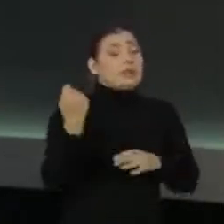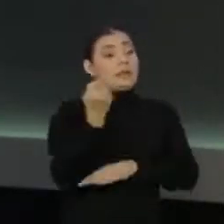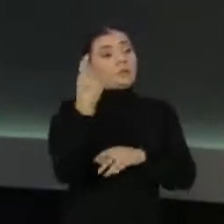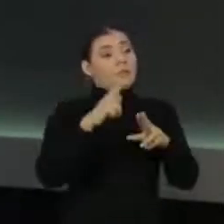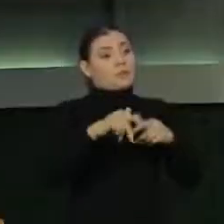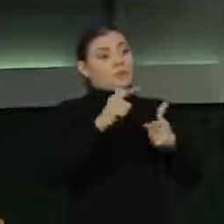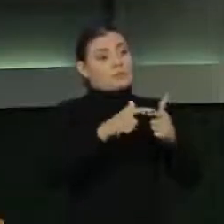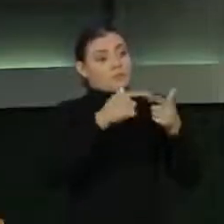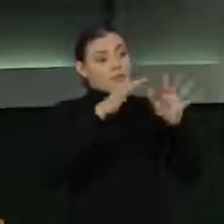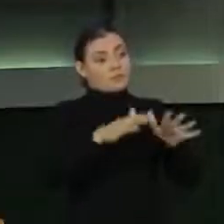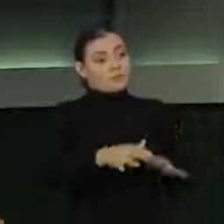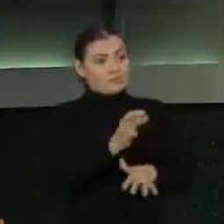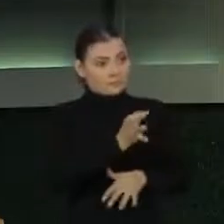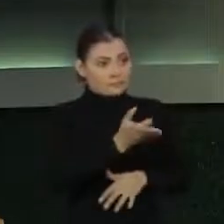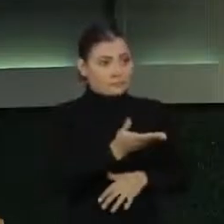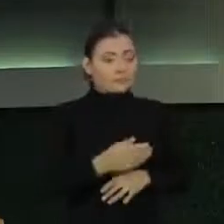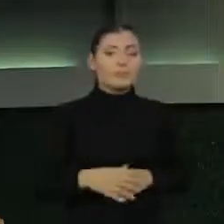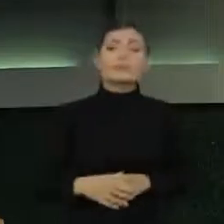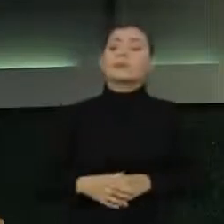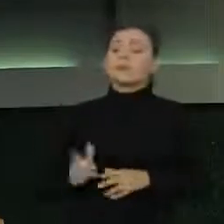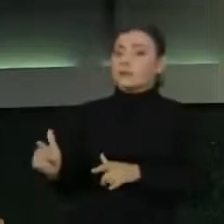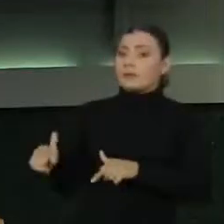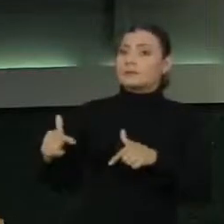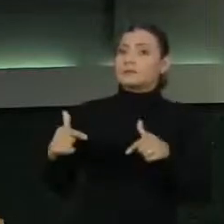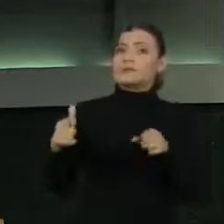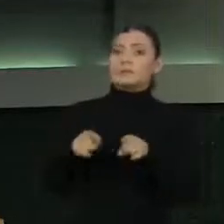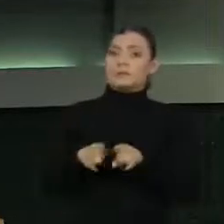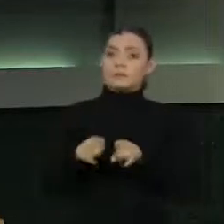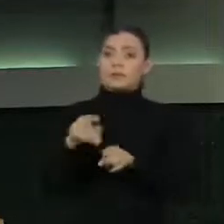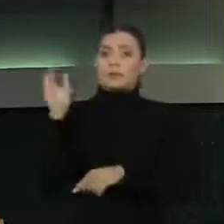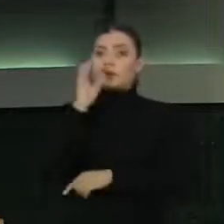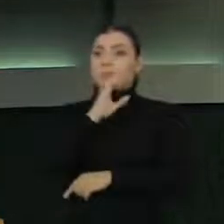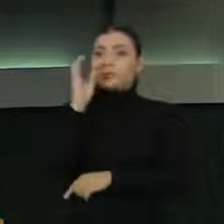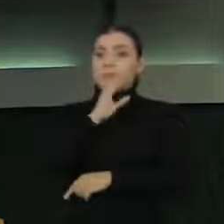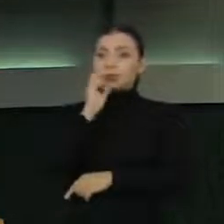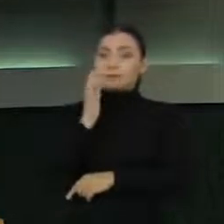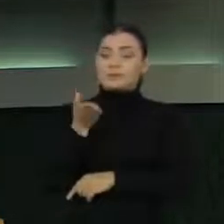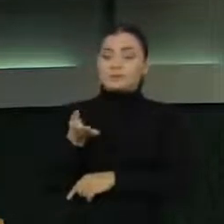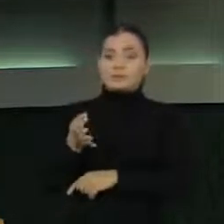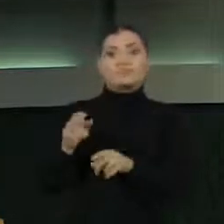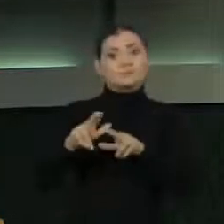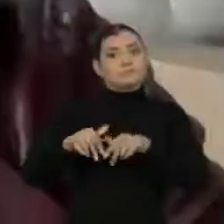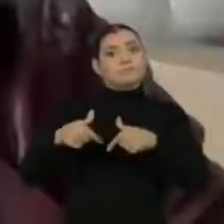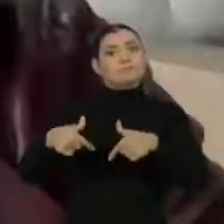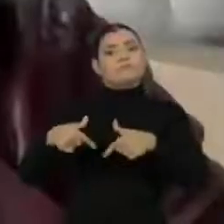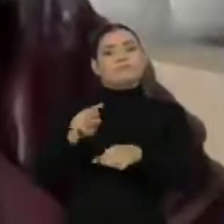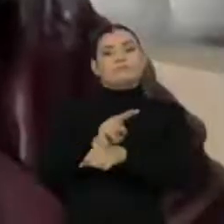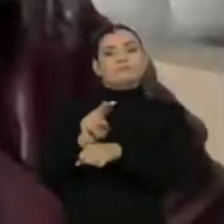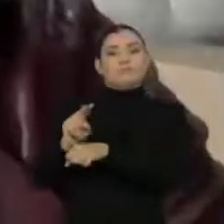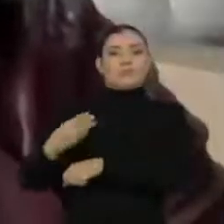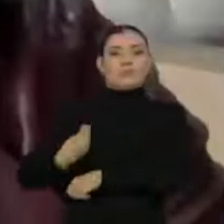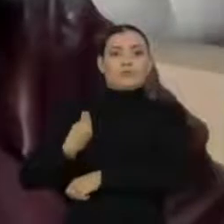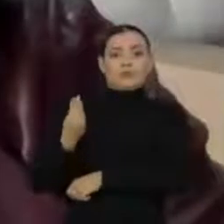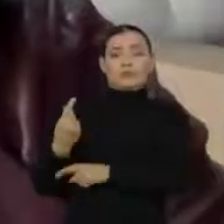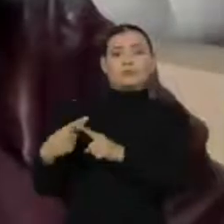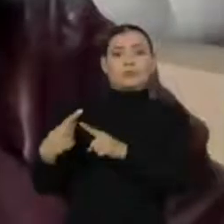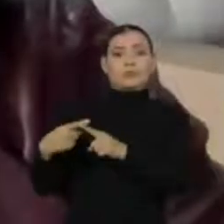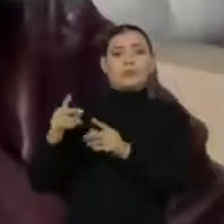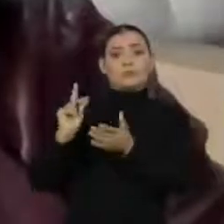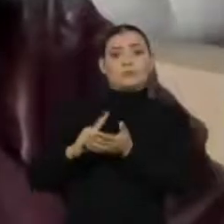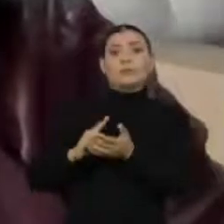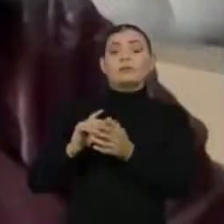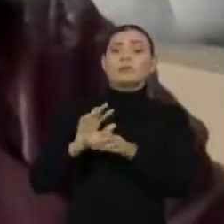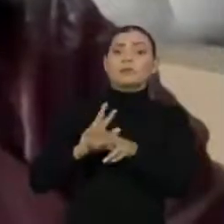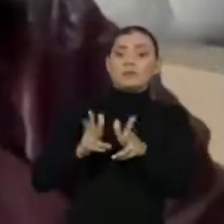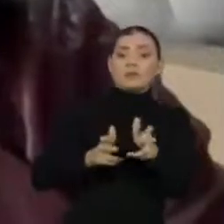crise sanitária. Essa é mais uma das ações emergenciais em defesa das nossas vidas, né? Para além da vacinação, acho